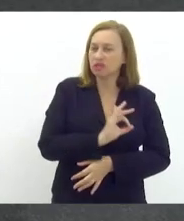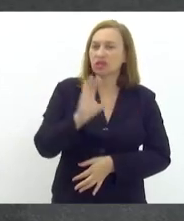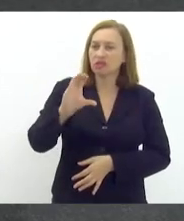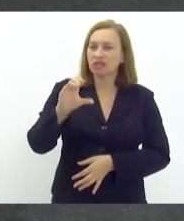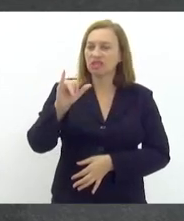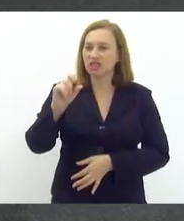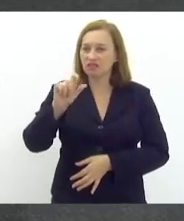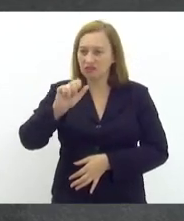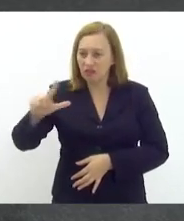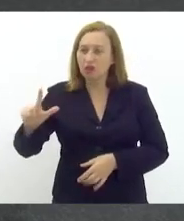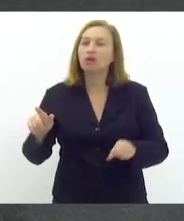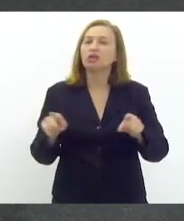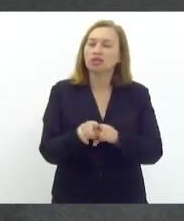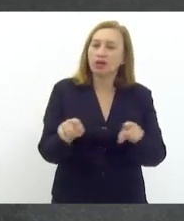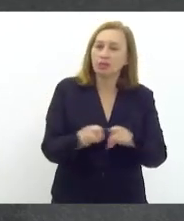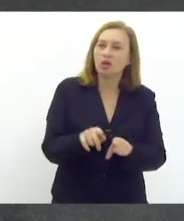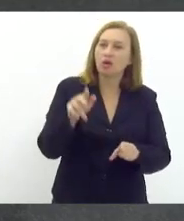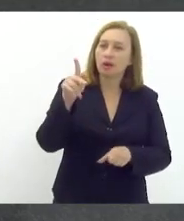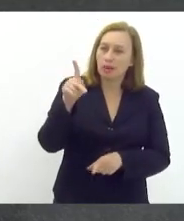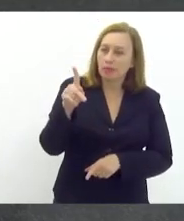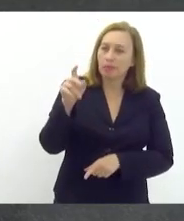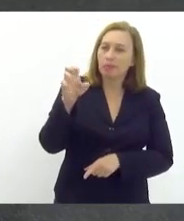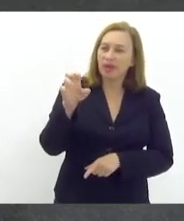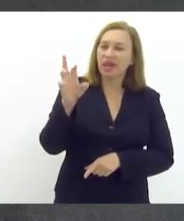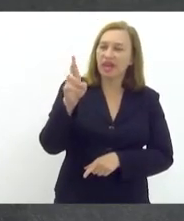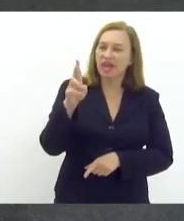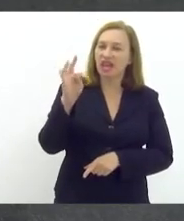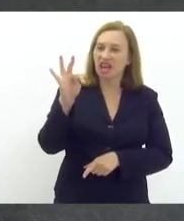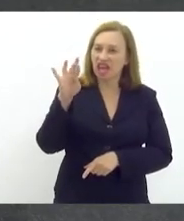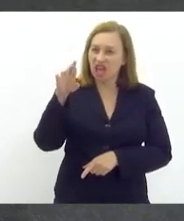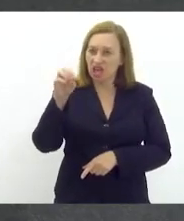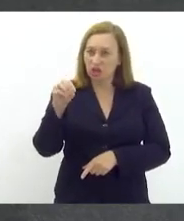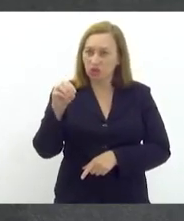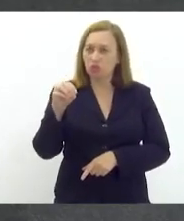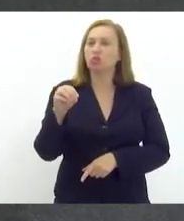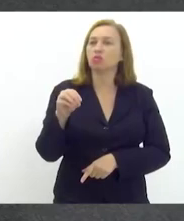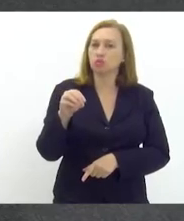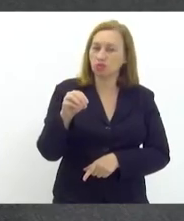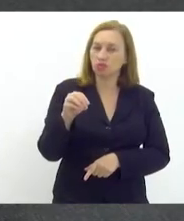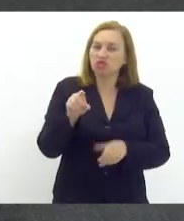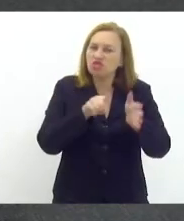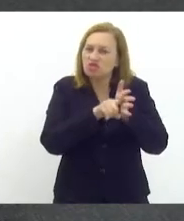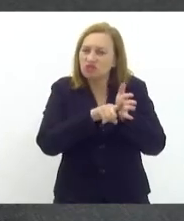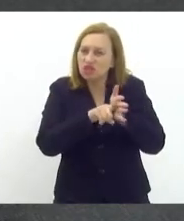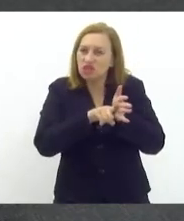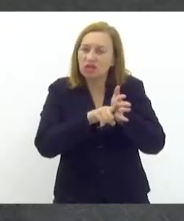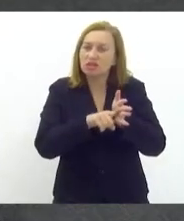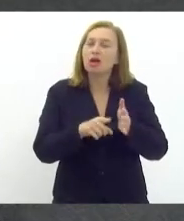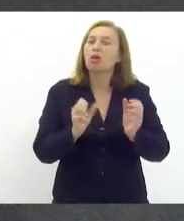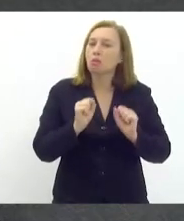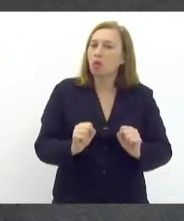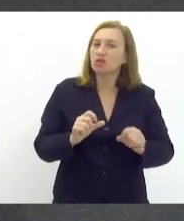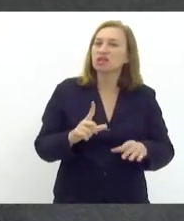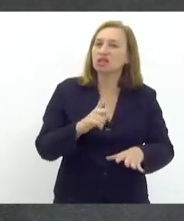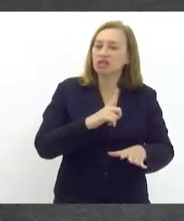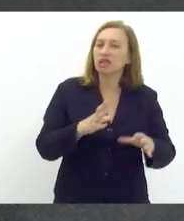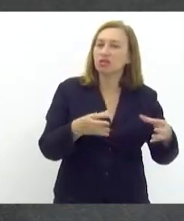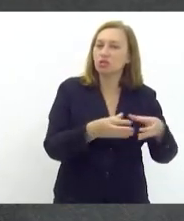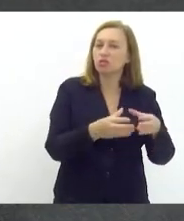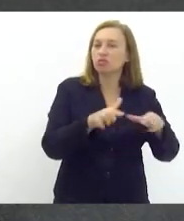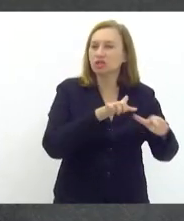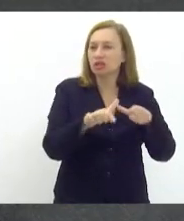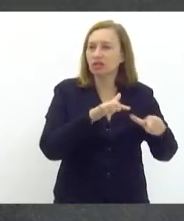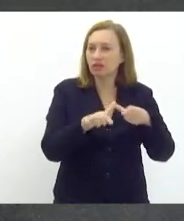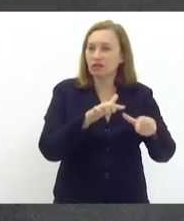dos auxiliares de necópias dos peritos criminais para que a gente possa ter desse grupo de trabalho